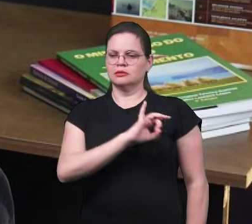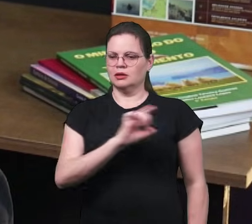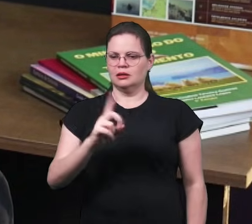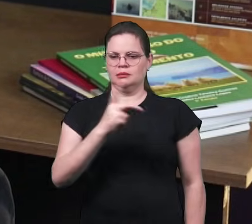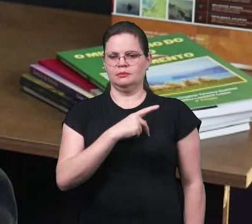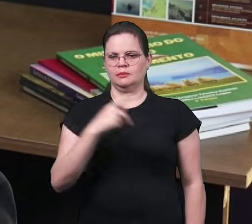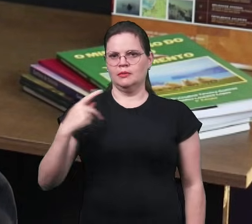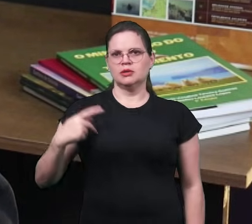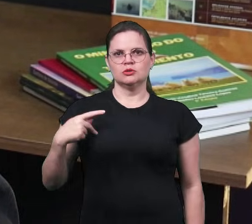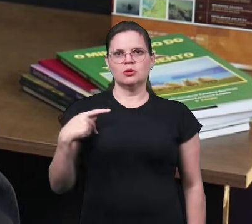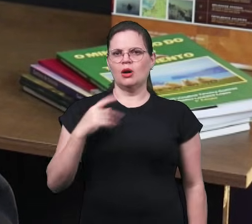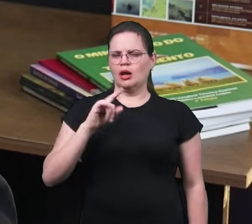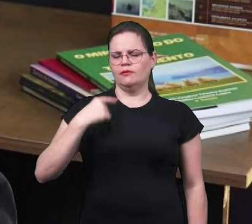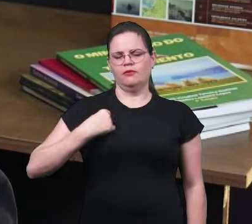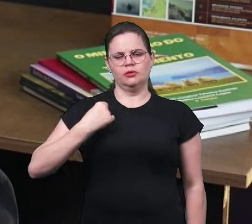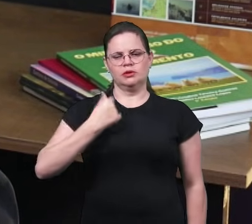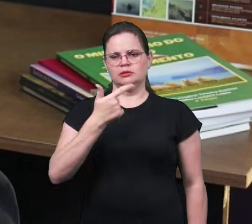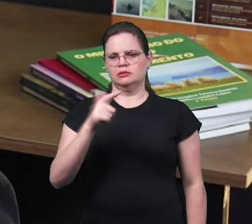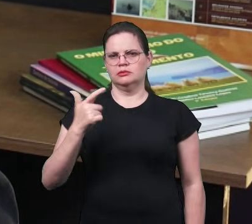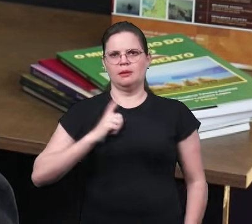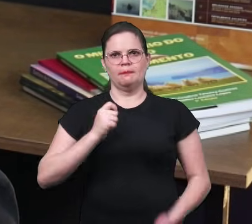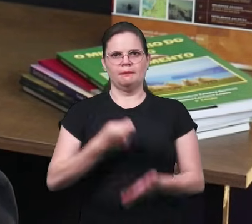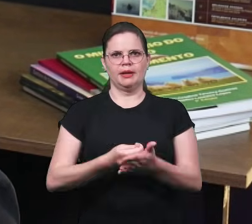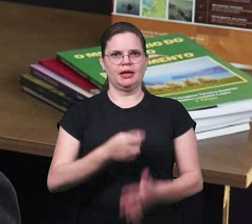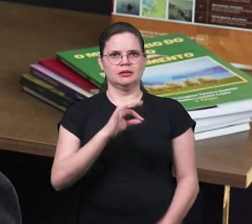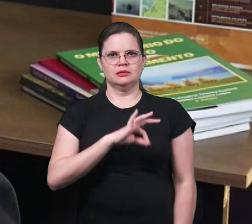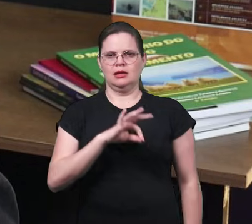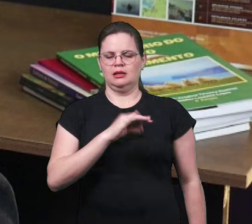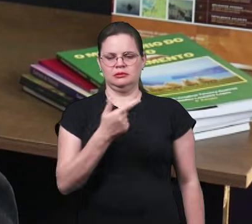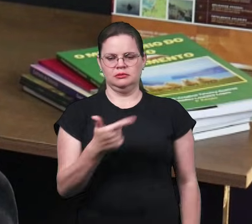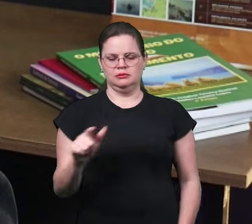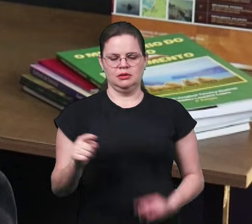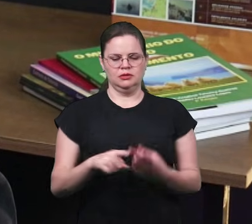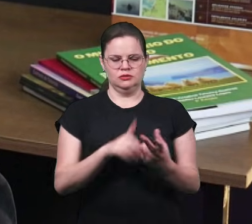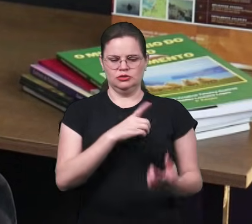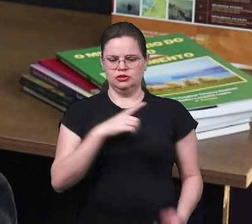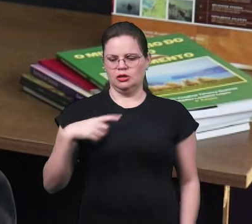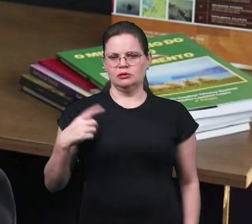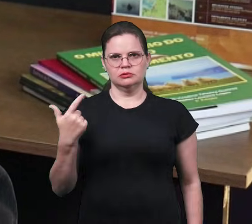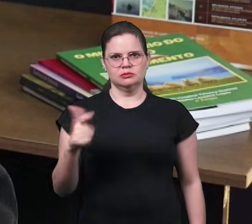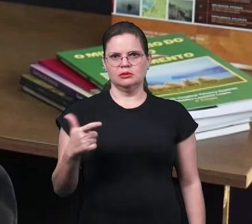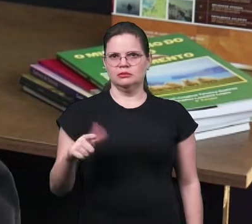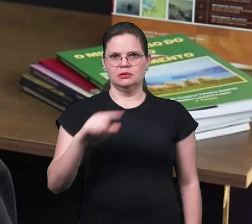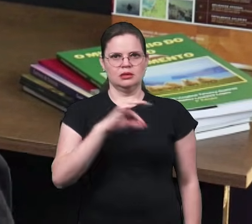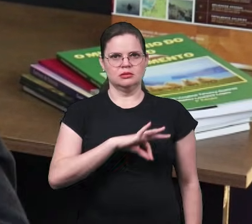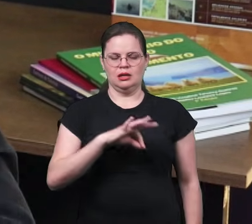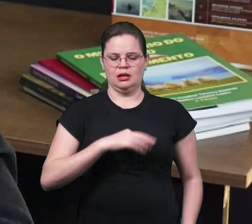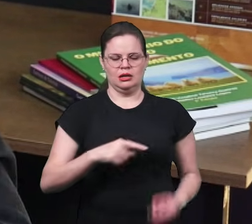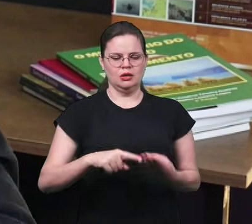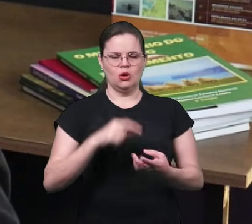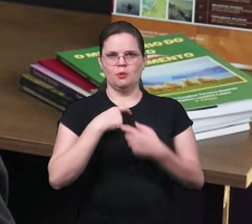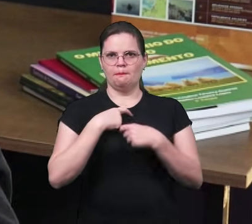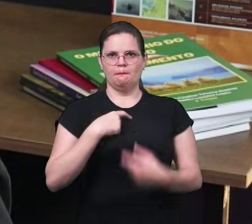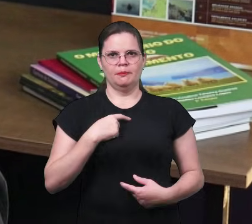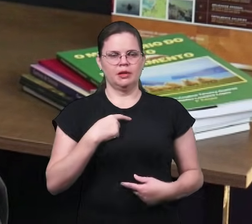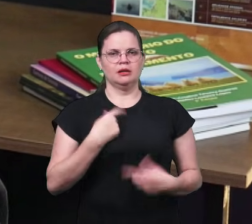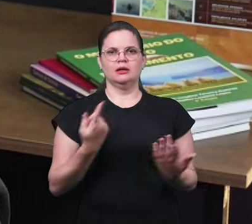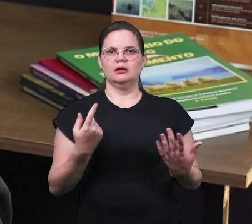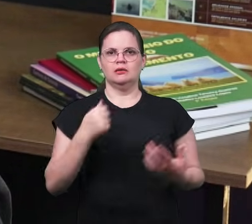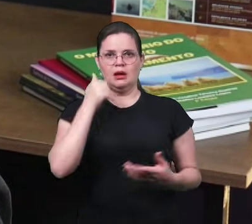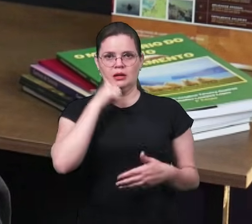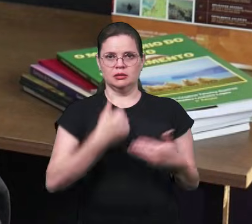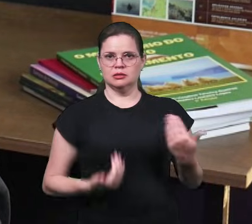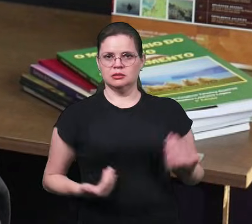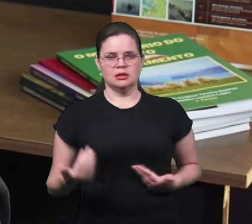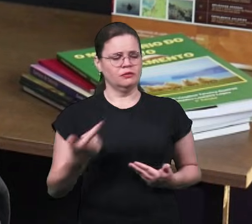ministérios eles não são remunerados, né? Os diáconos não são remunerados, Sim. Os obreiros, as irmãs, mas é uma entrega a